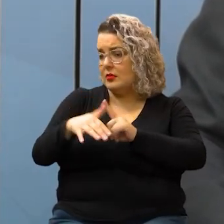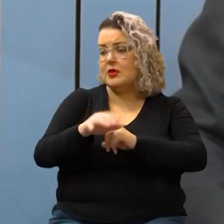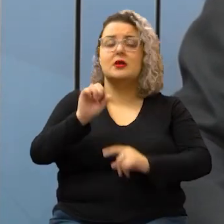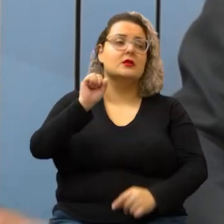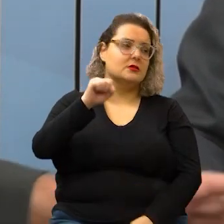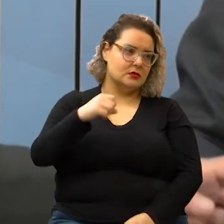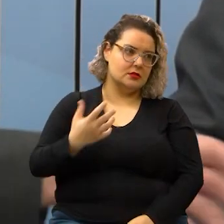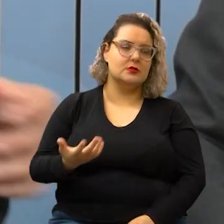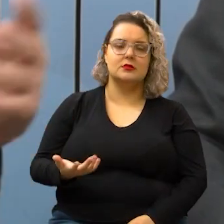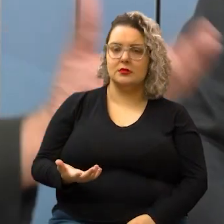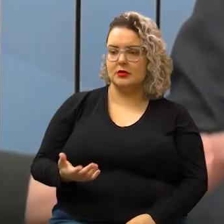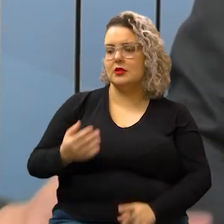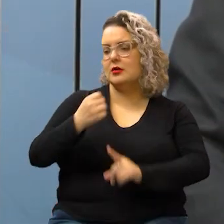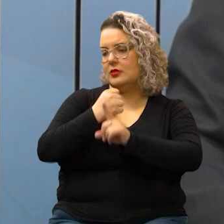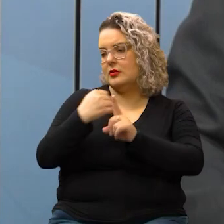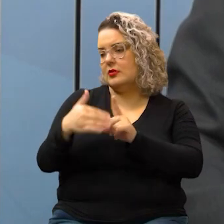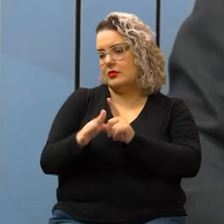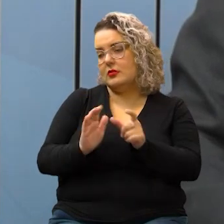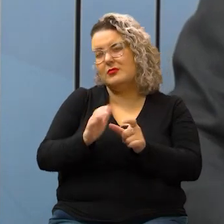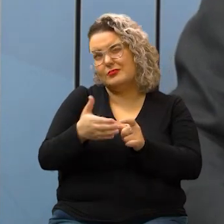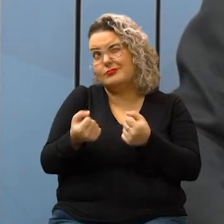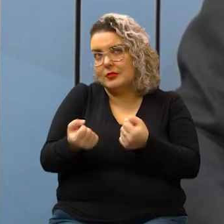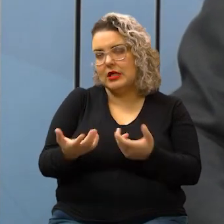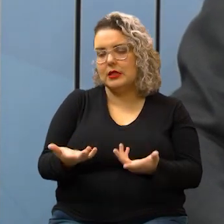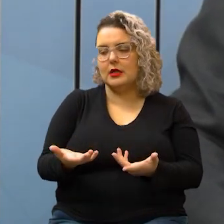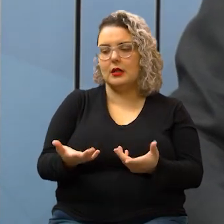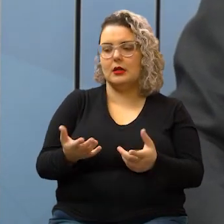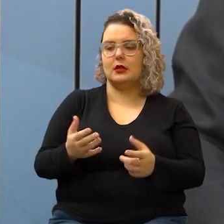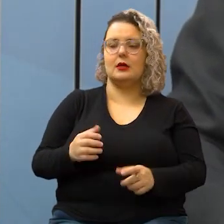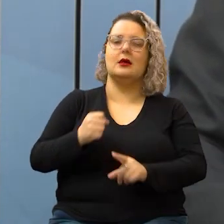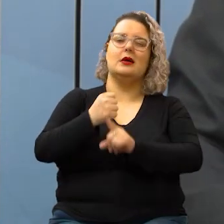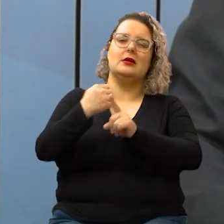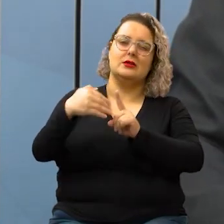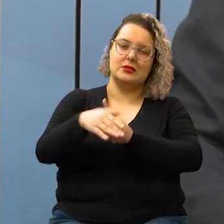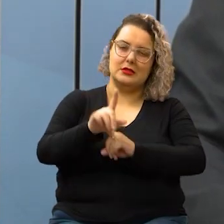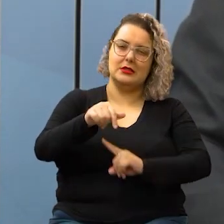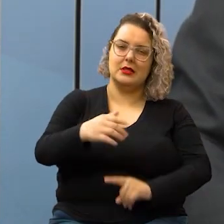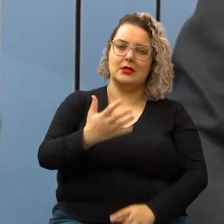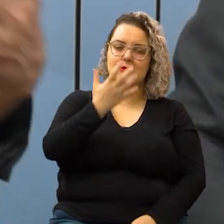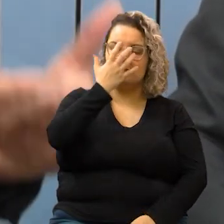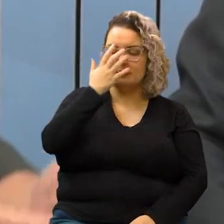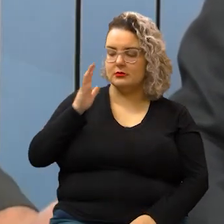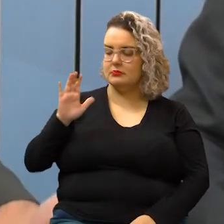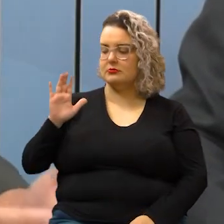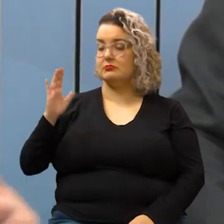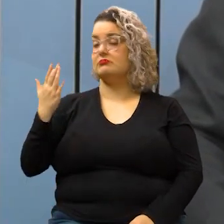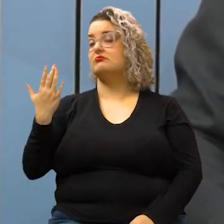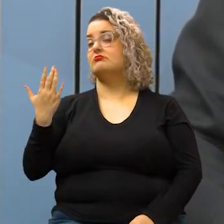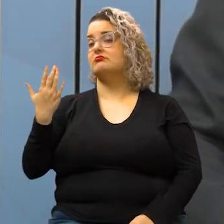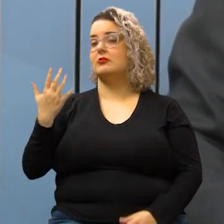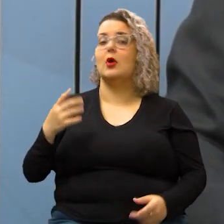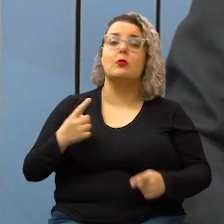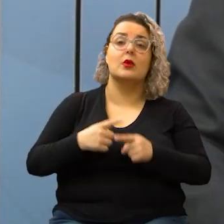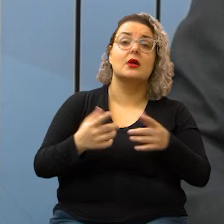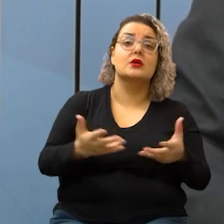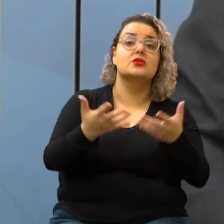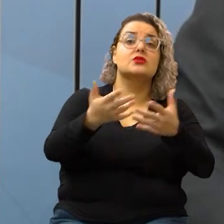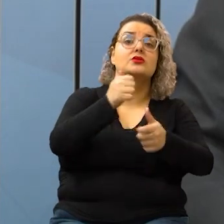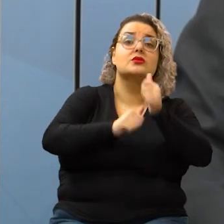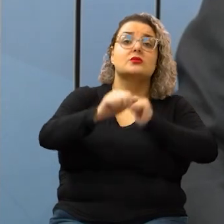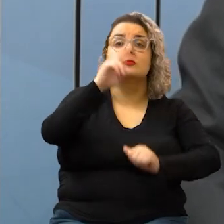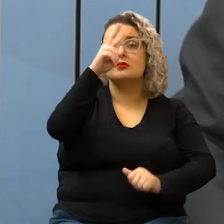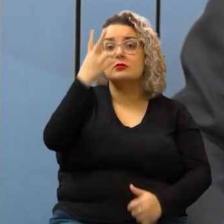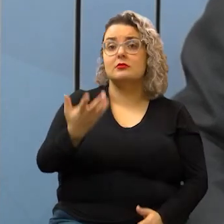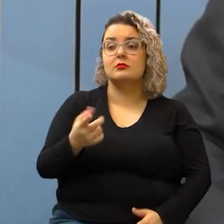Né? E a sociedade, eu vou falar um termo que pode ser forte, a sociedade é hipócrita, porque ela estimula as pessoas a beberem, mas não tolera